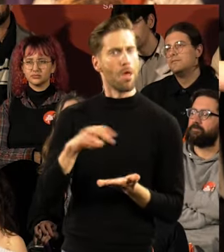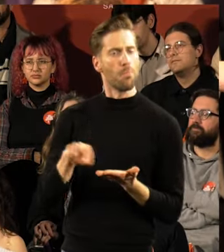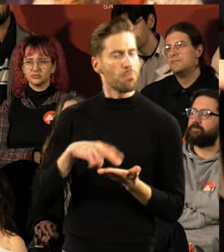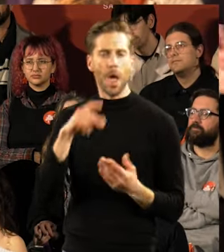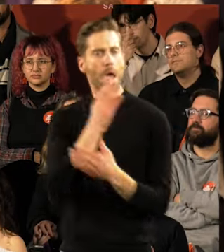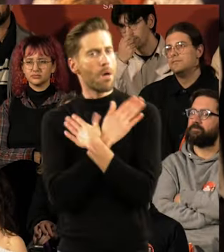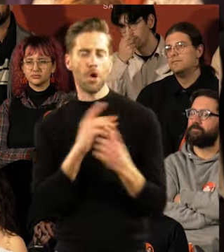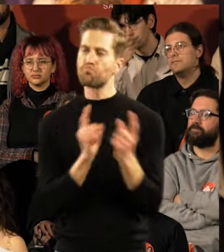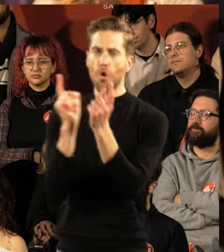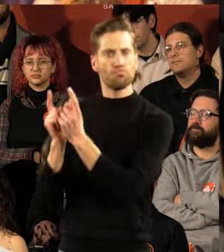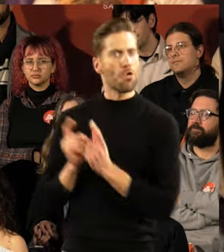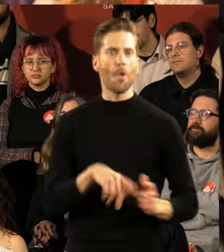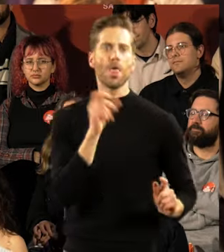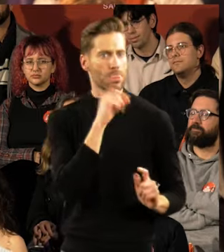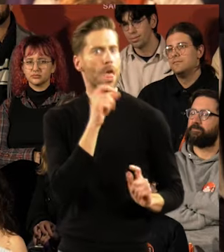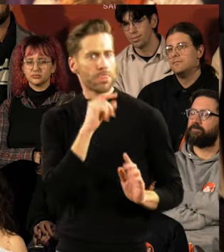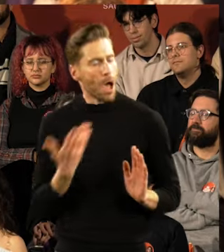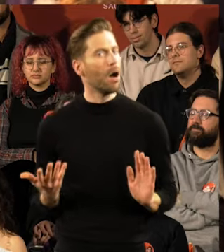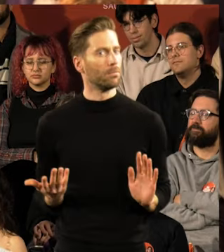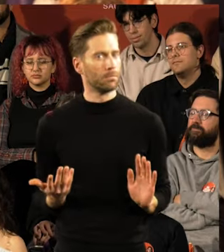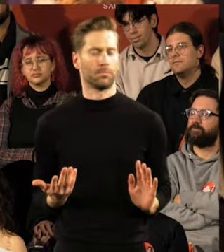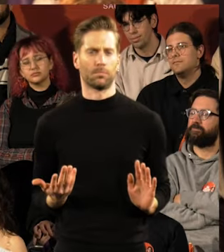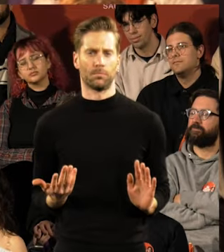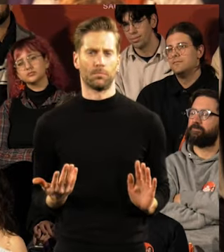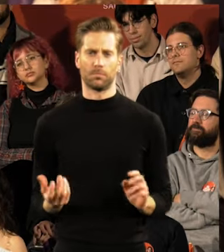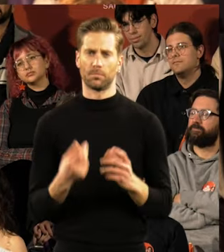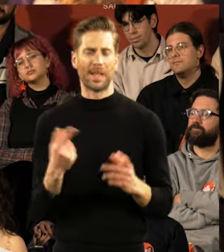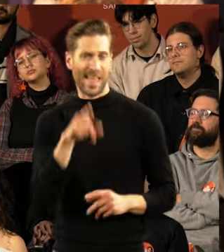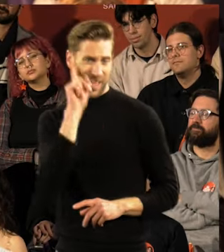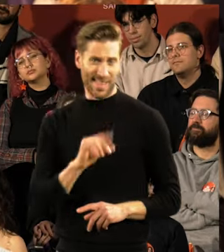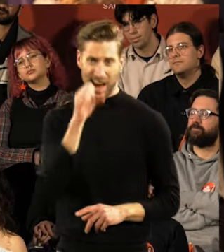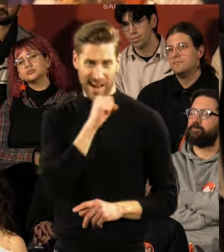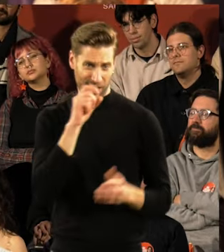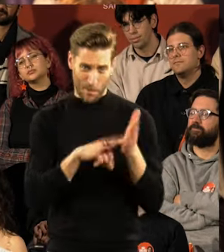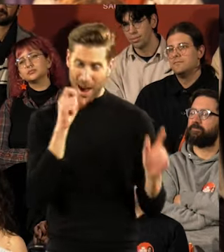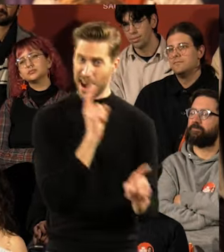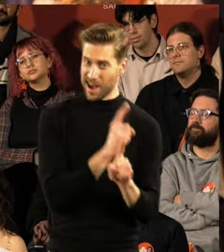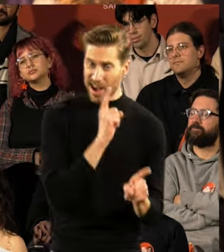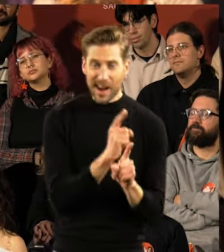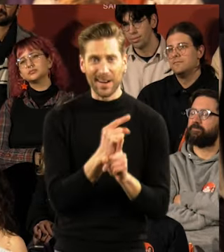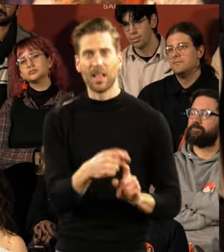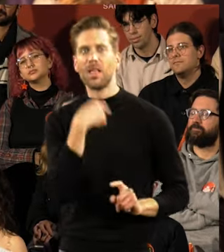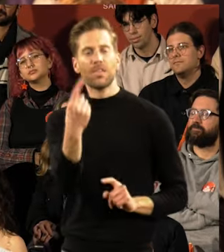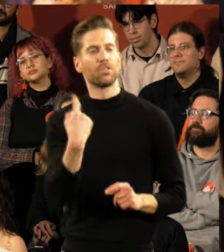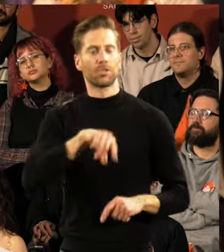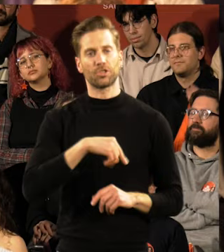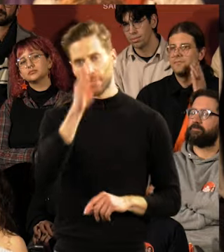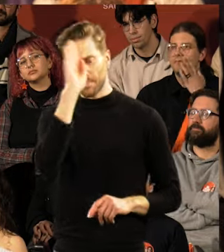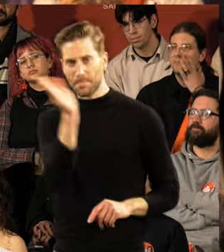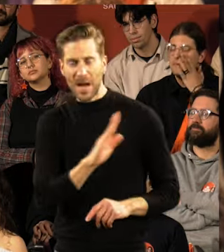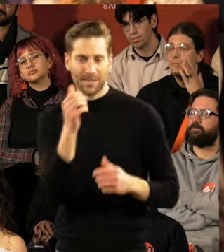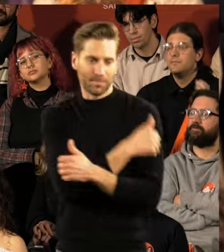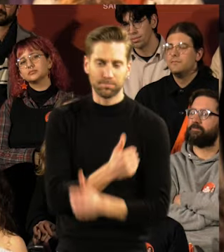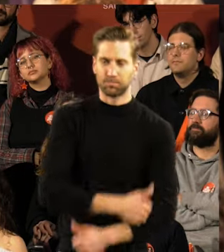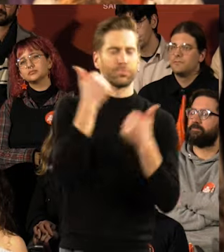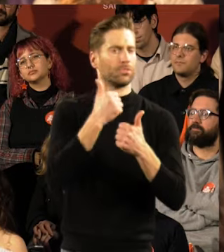os amigos nesses percursos. Numa frase, Taylor Swift disse o que toda a gente já sabe. As